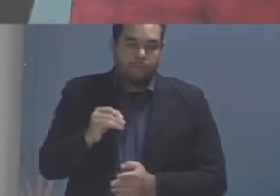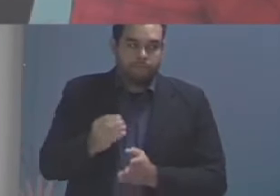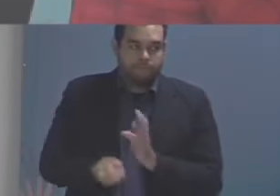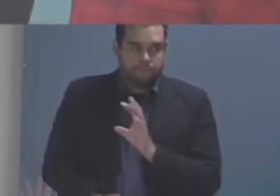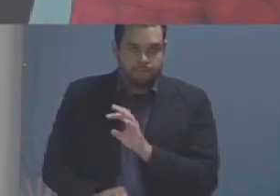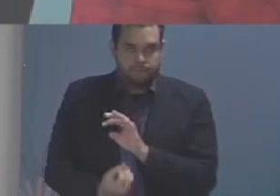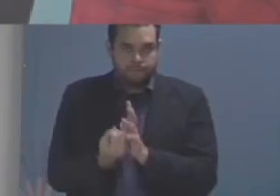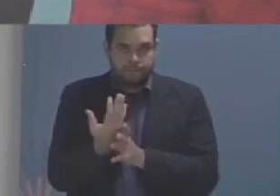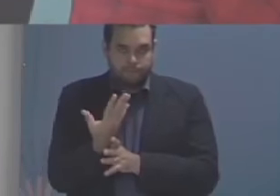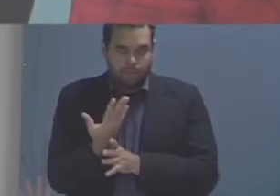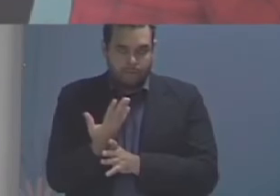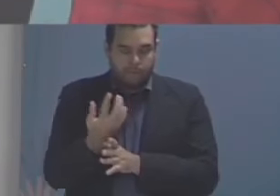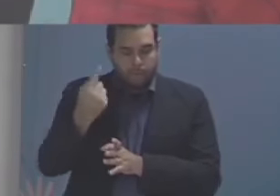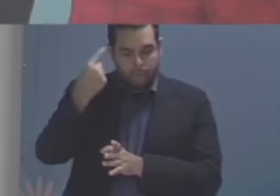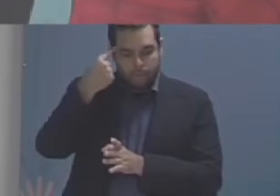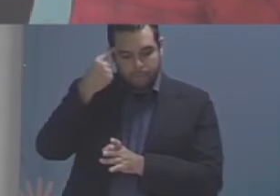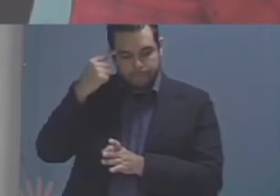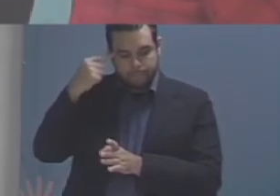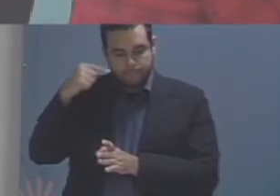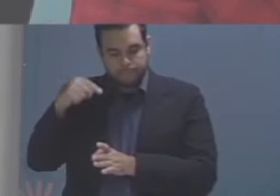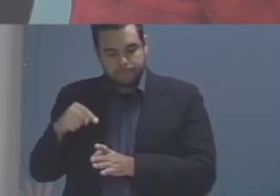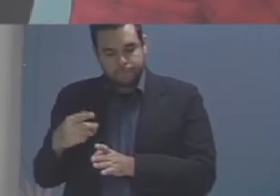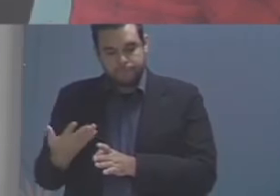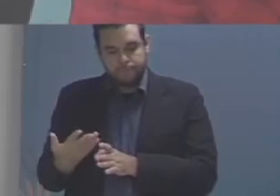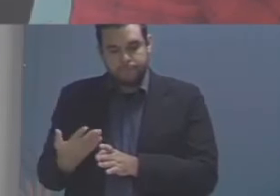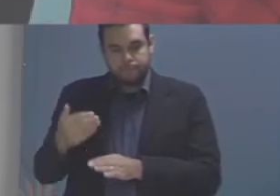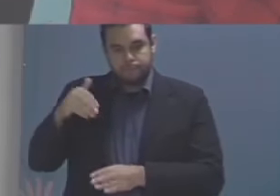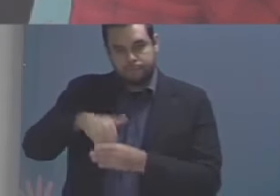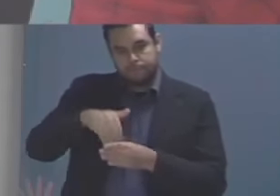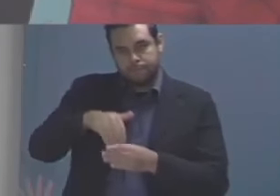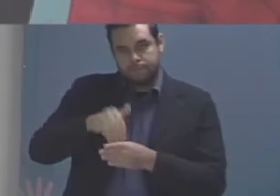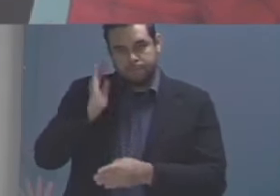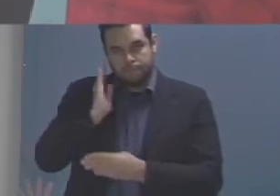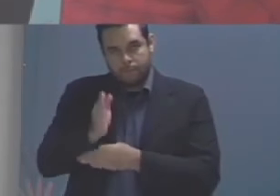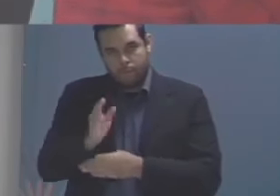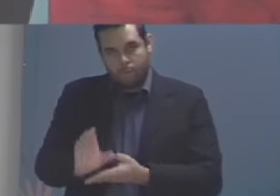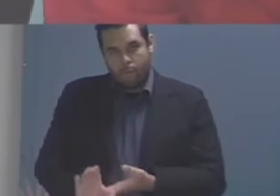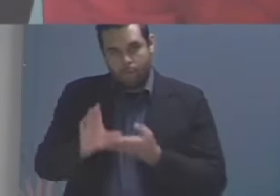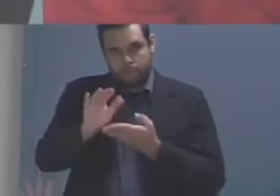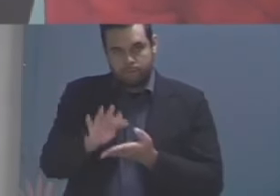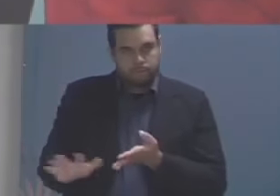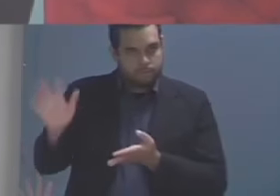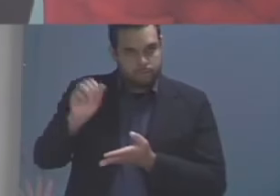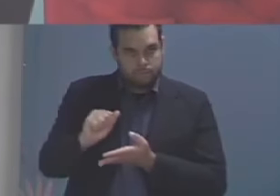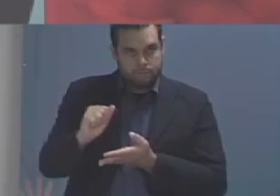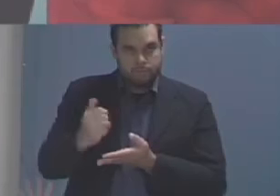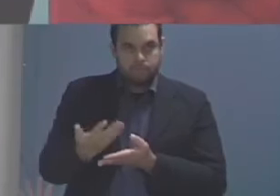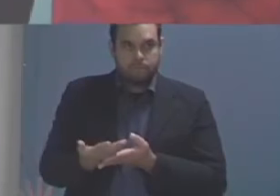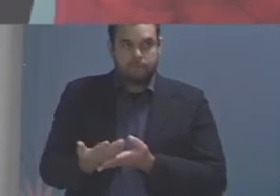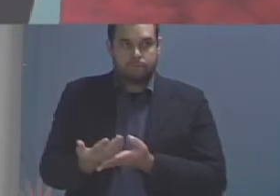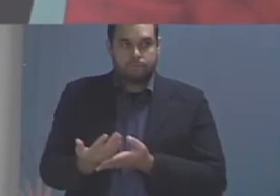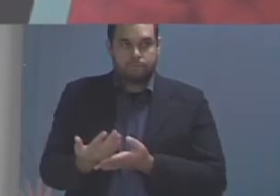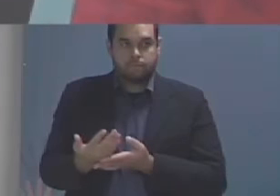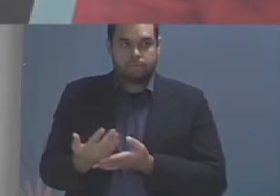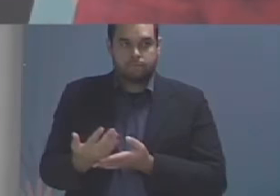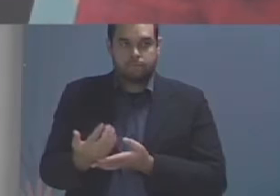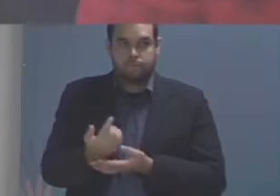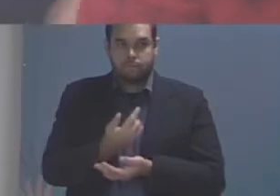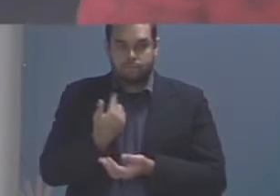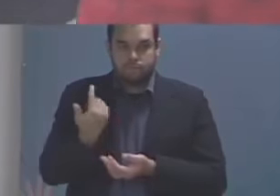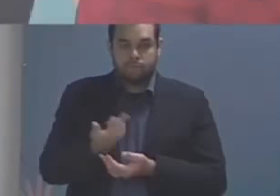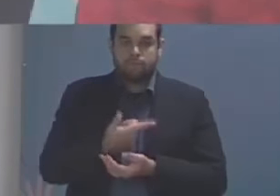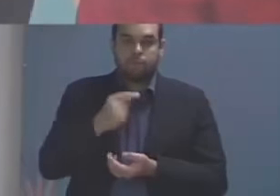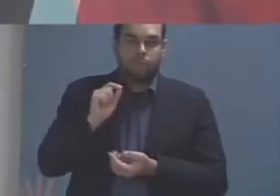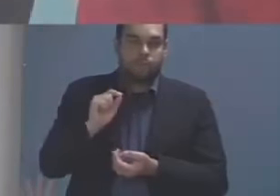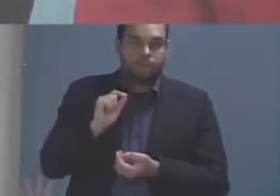a ideia, né, quando foi instituída a eleição direta para o Conselho Federal, nós, o que nós